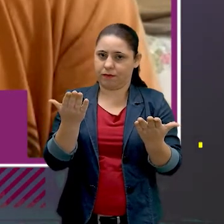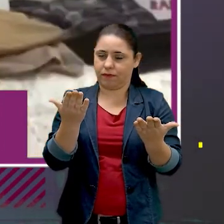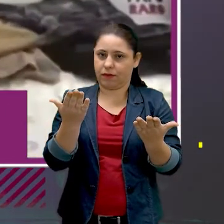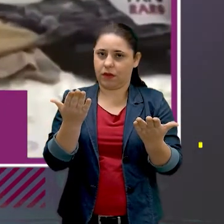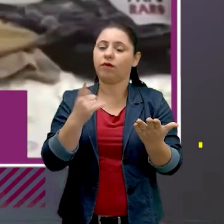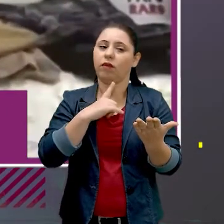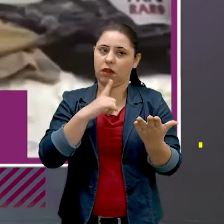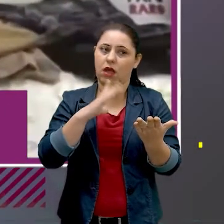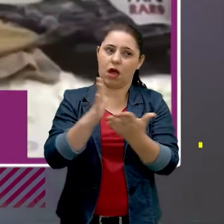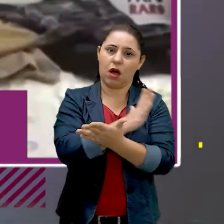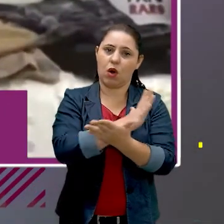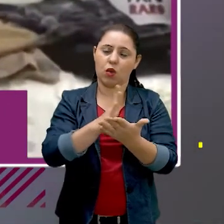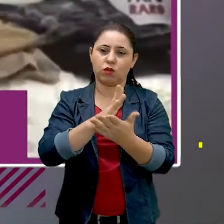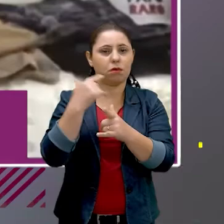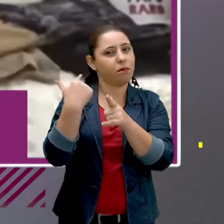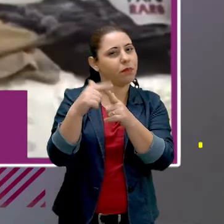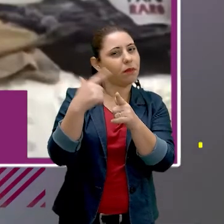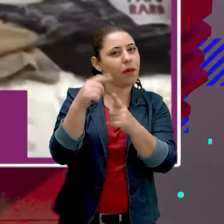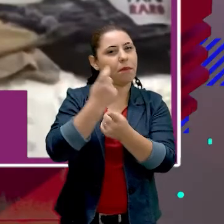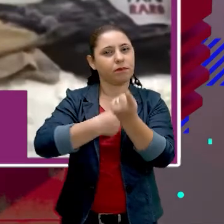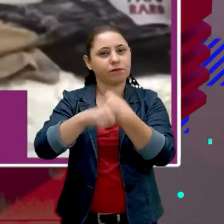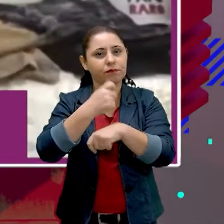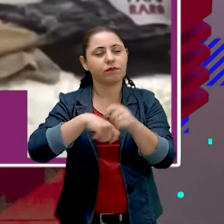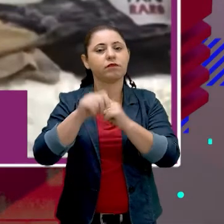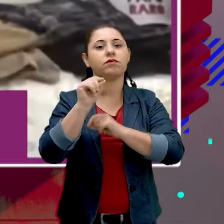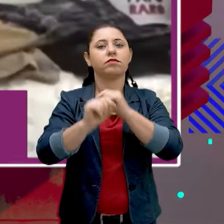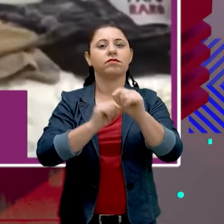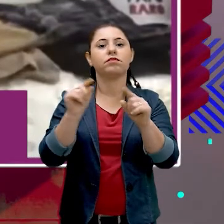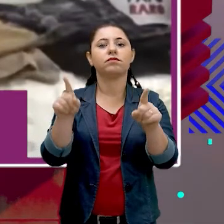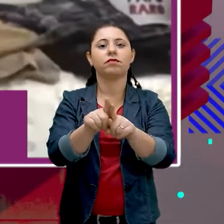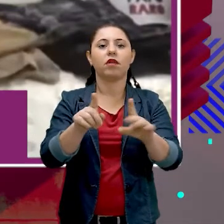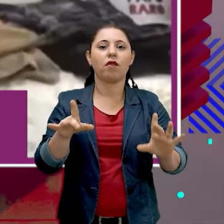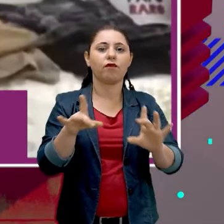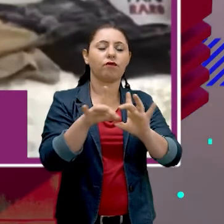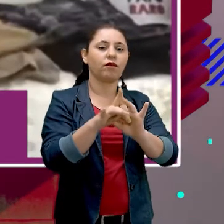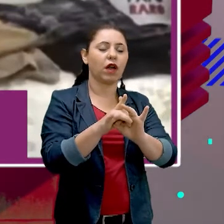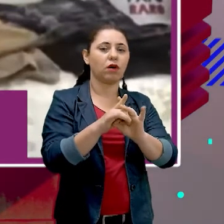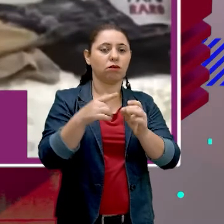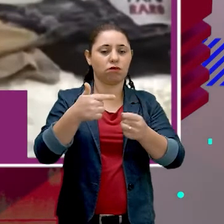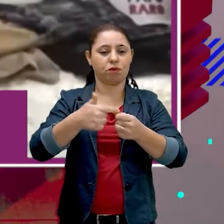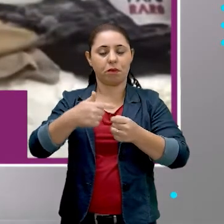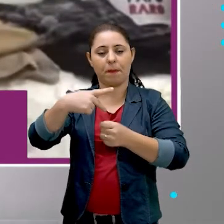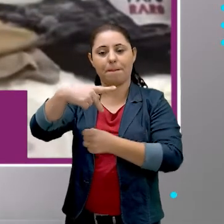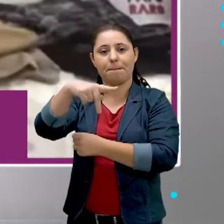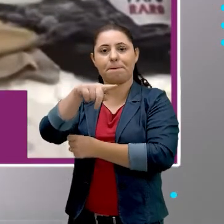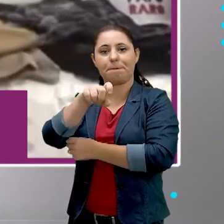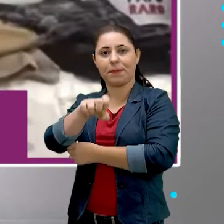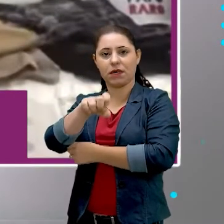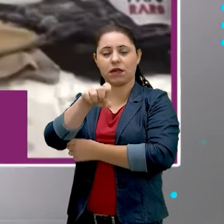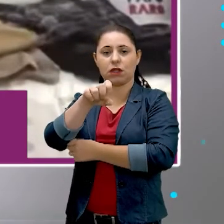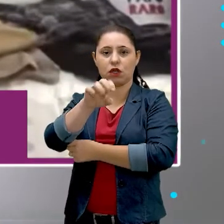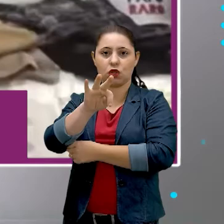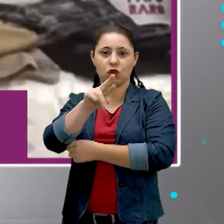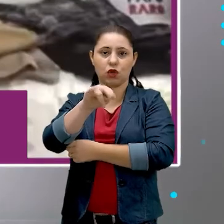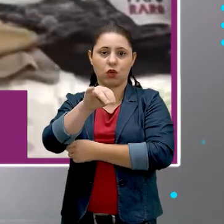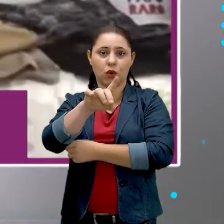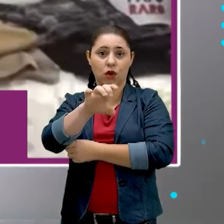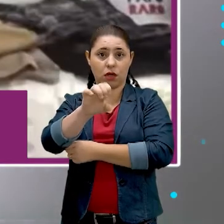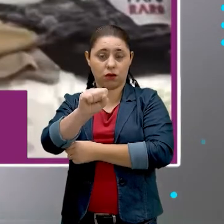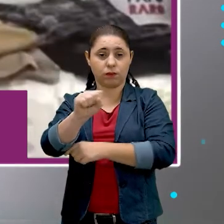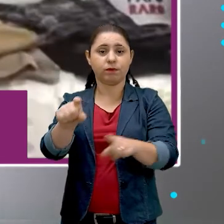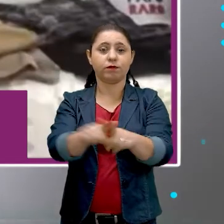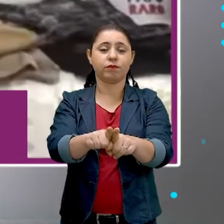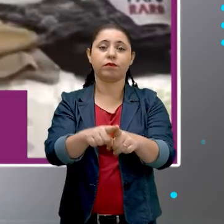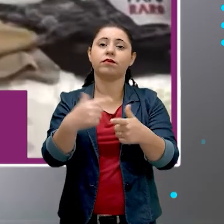vai ter algumas retaliações, algumas complicações econômicas. Uma delas é a questão vinculada ao petróleo, isso é fato, que a gente vai enfrentar um